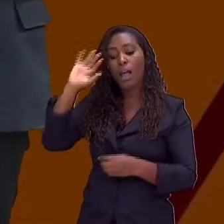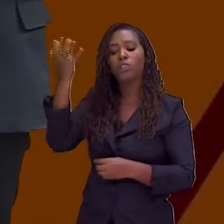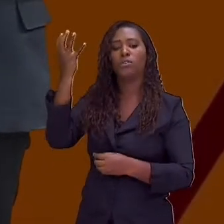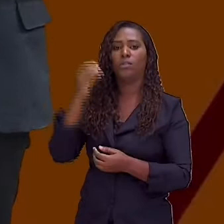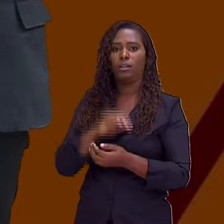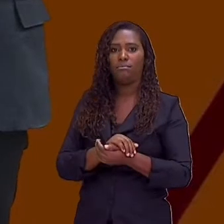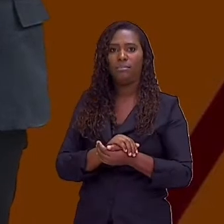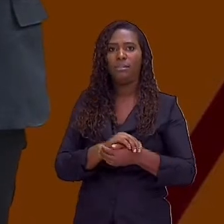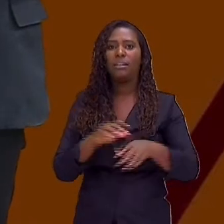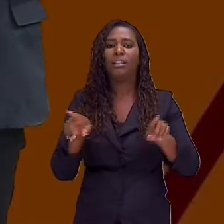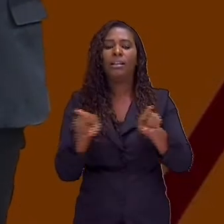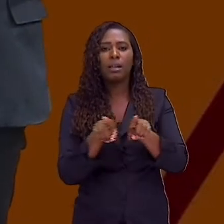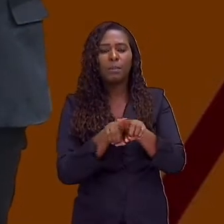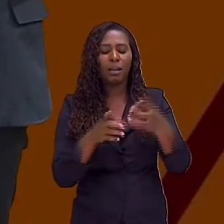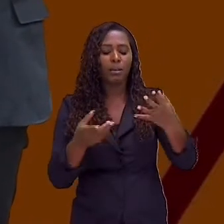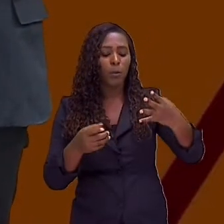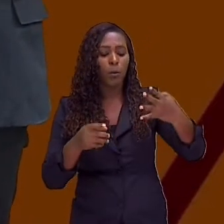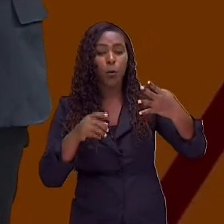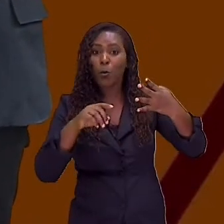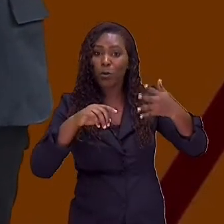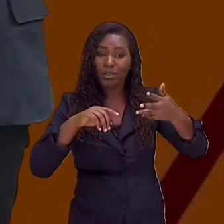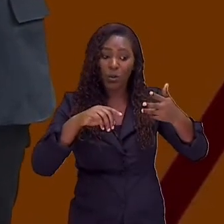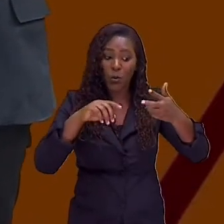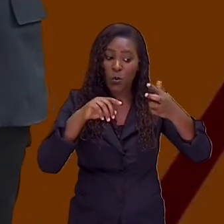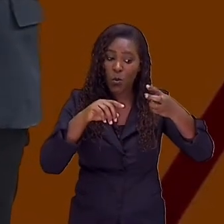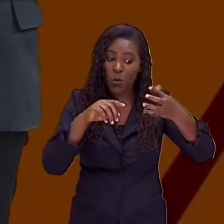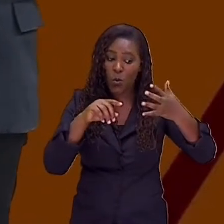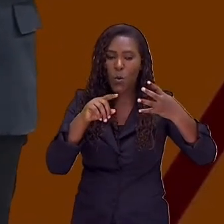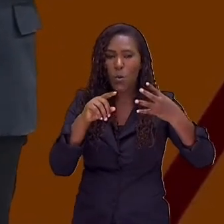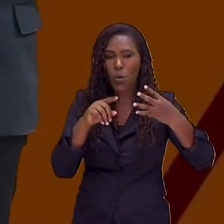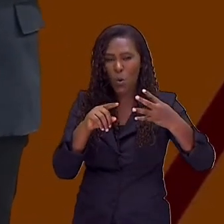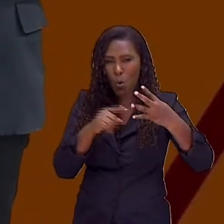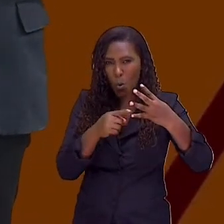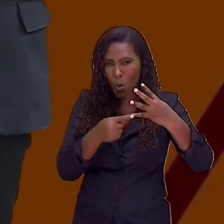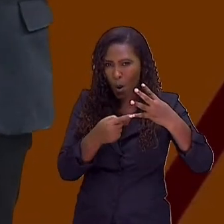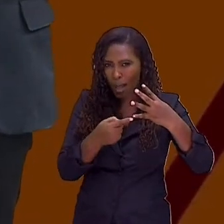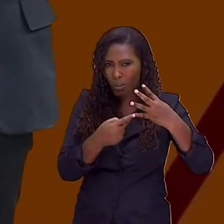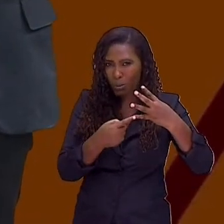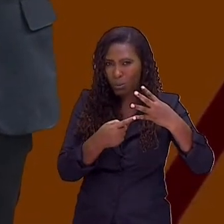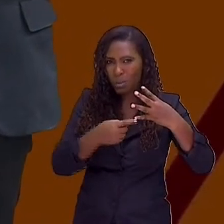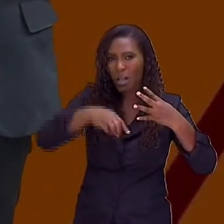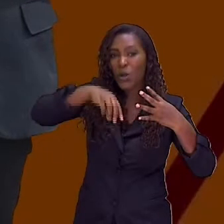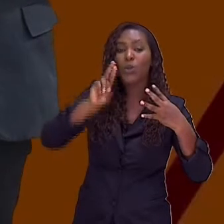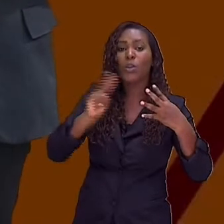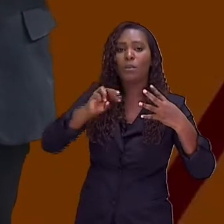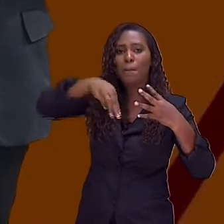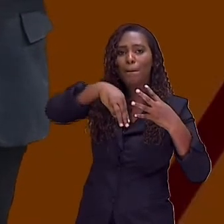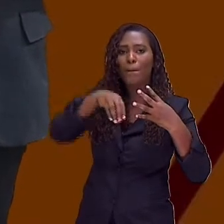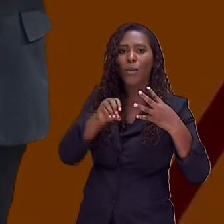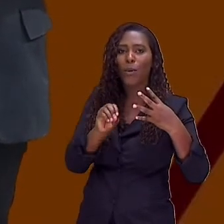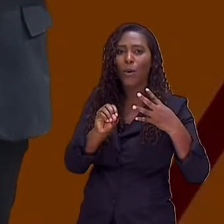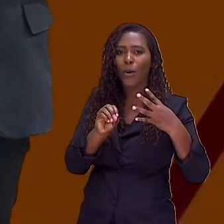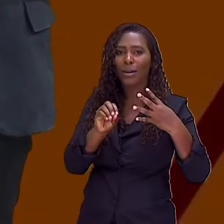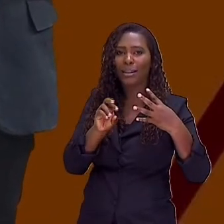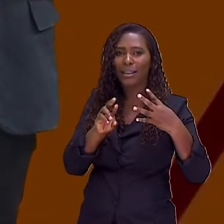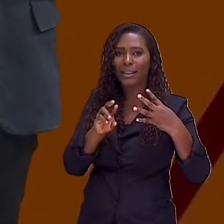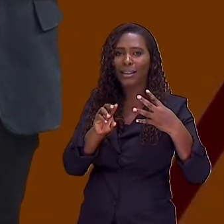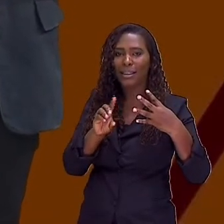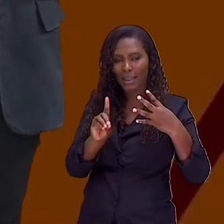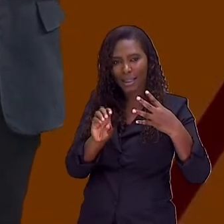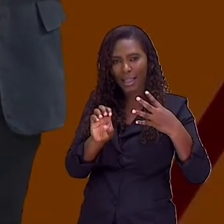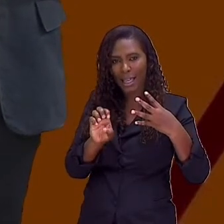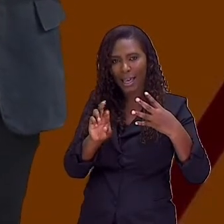todos esses. As características dos poderes na época. O moderador, ele era exercido pelo imperador,